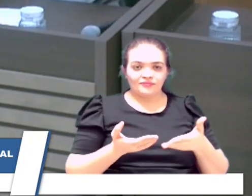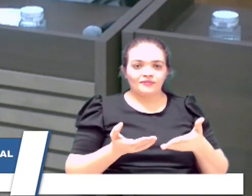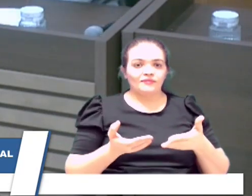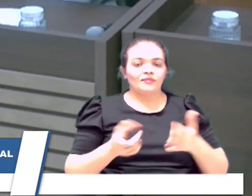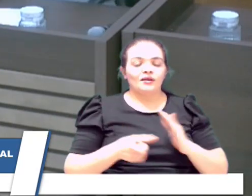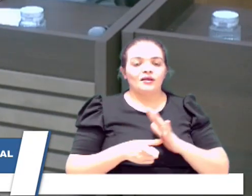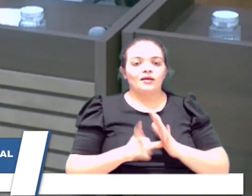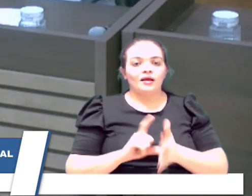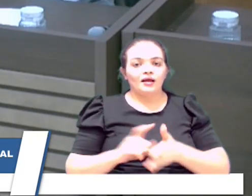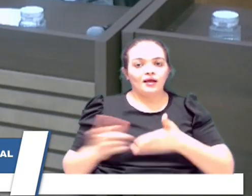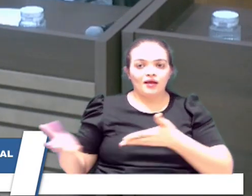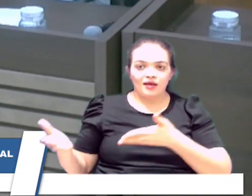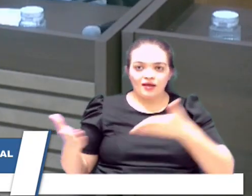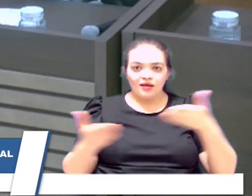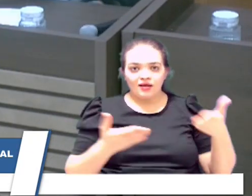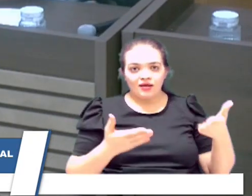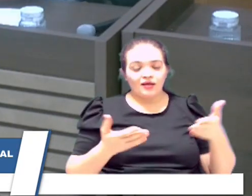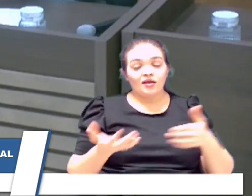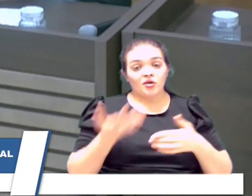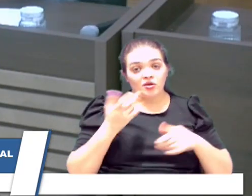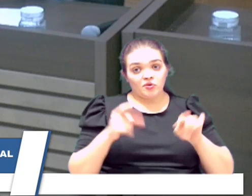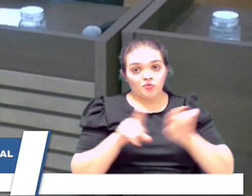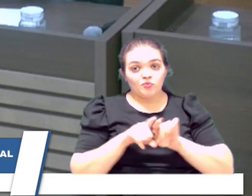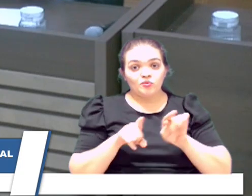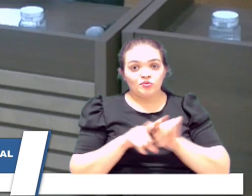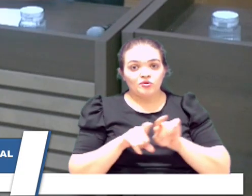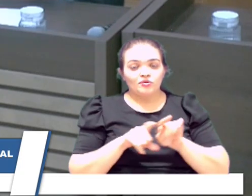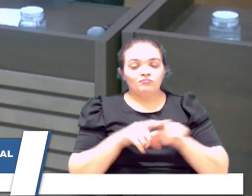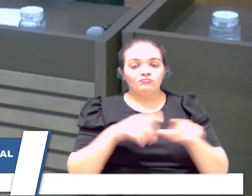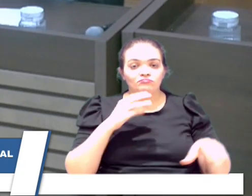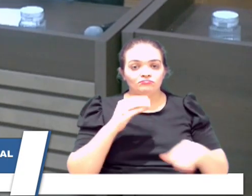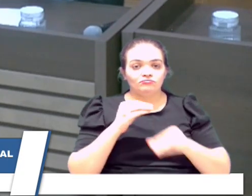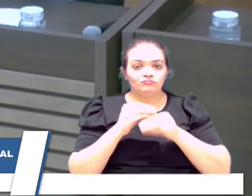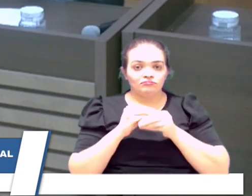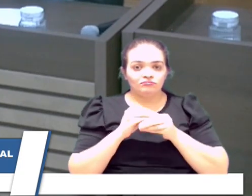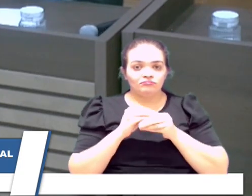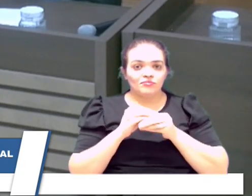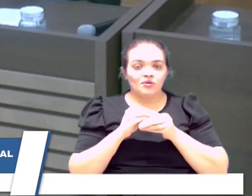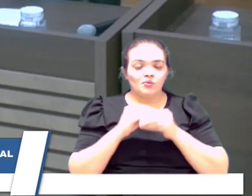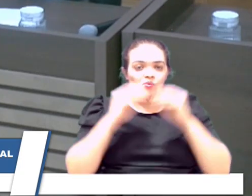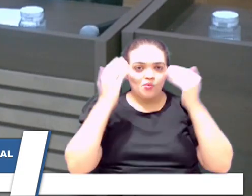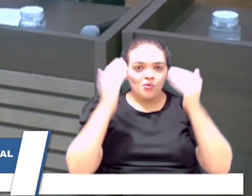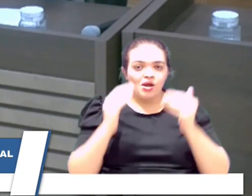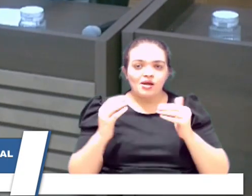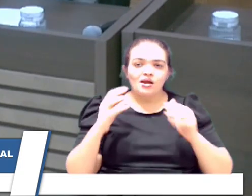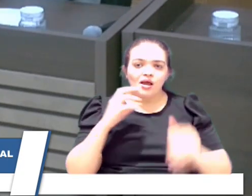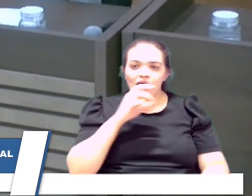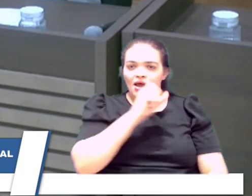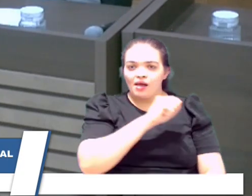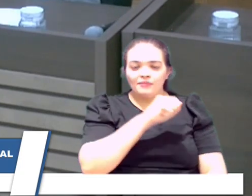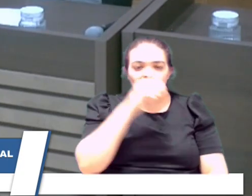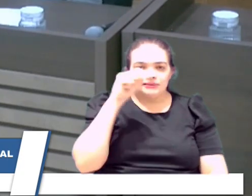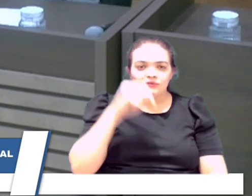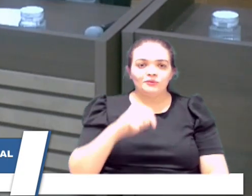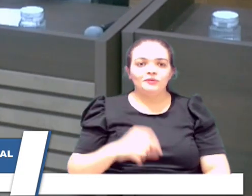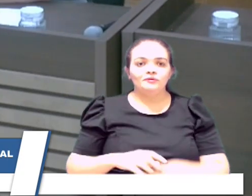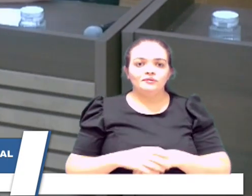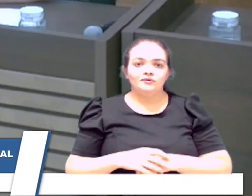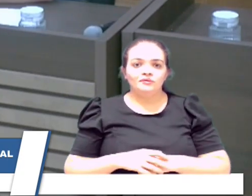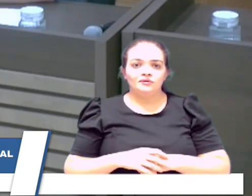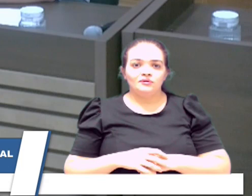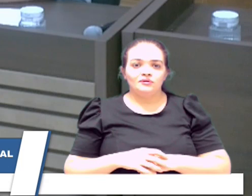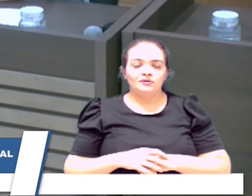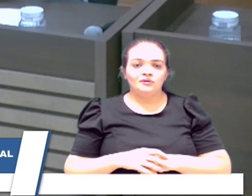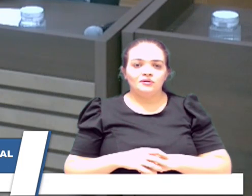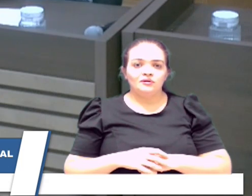passar a palavra para o Enor, eu também queria fazer algumas considerações muito breves aqui, que já, por causa do adiantar